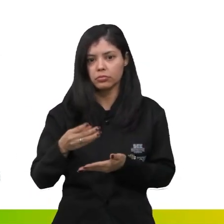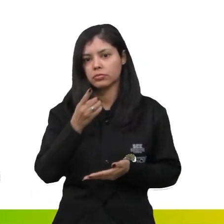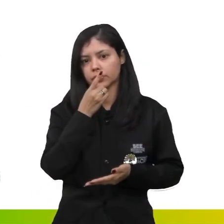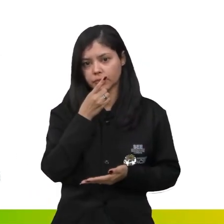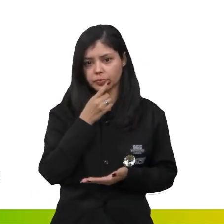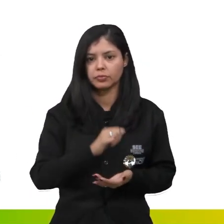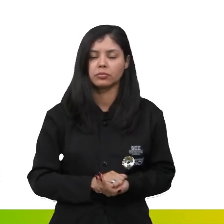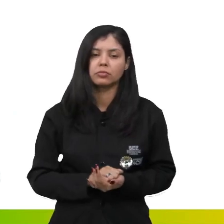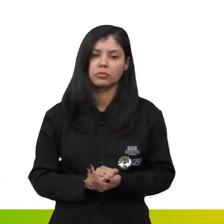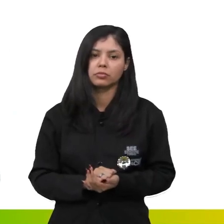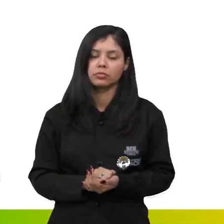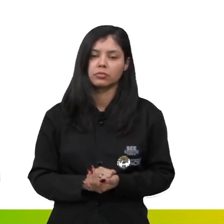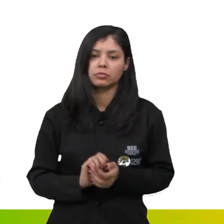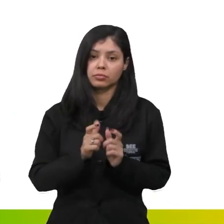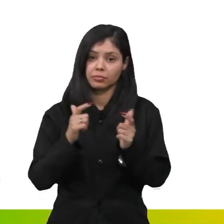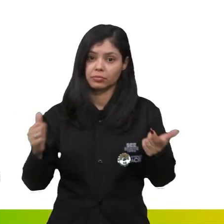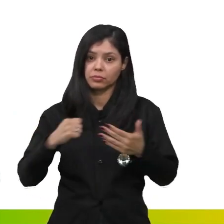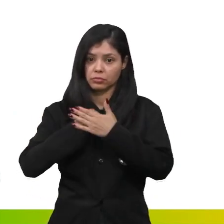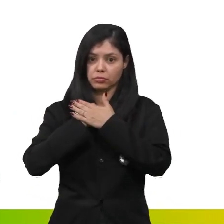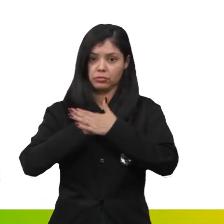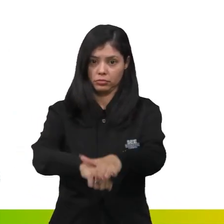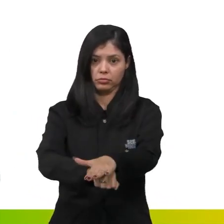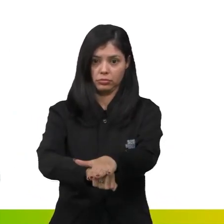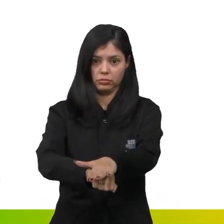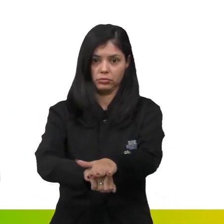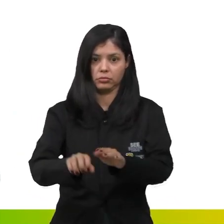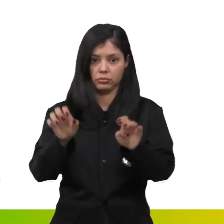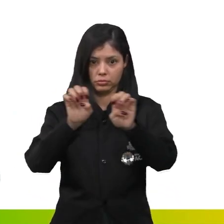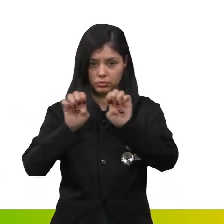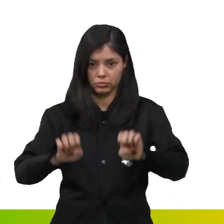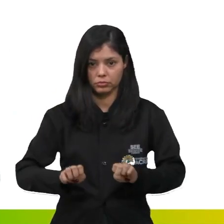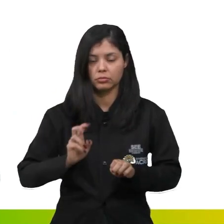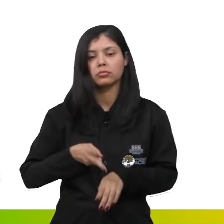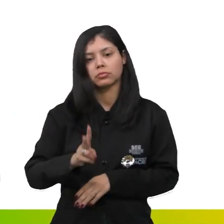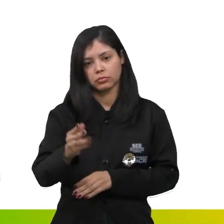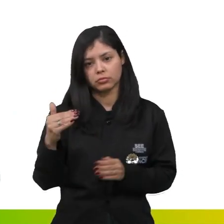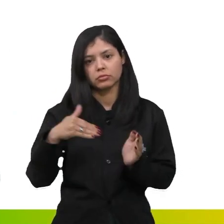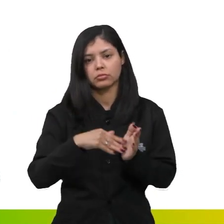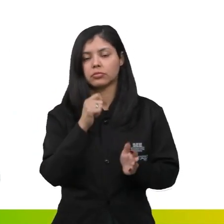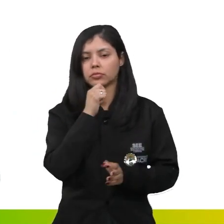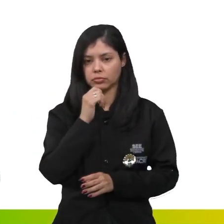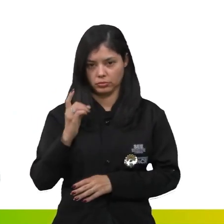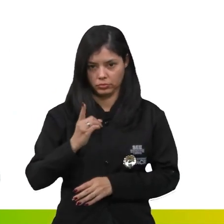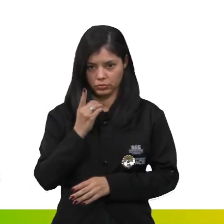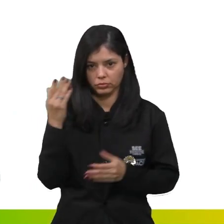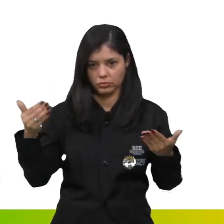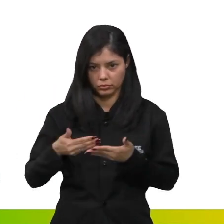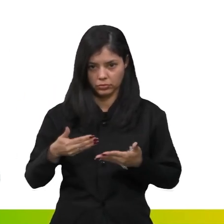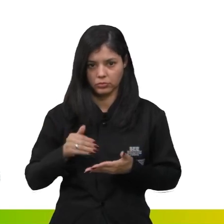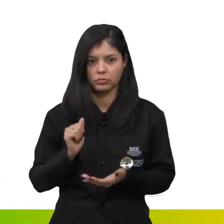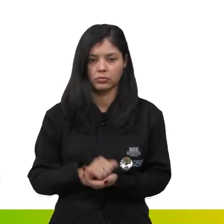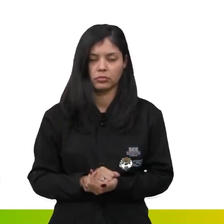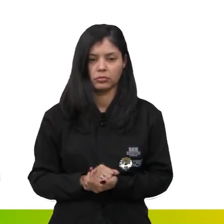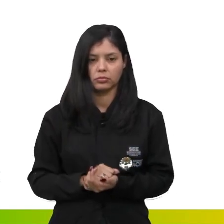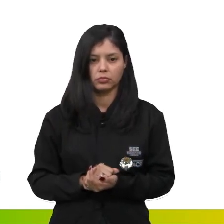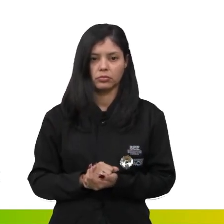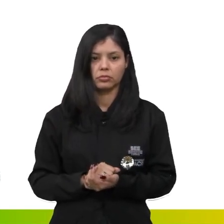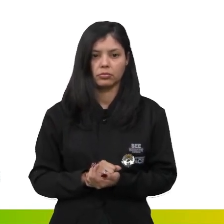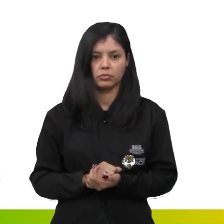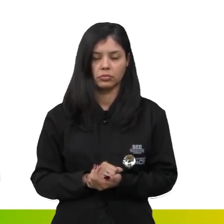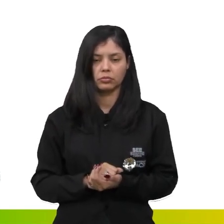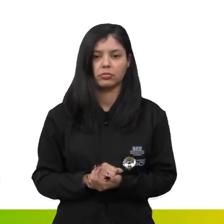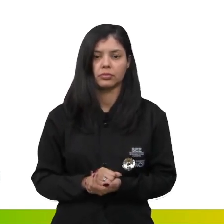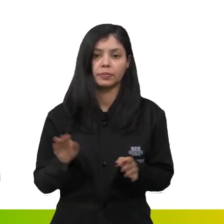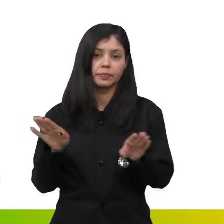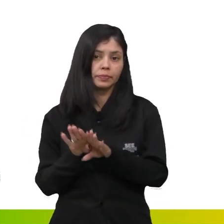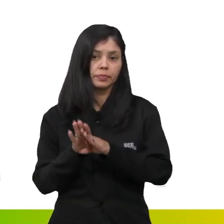hoje, e um absurdo racismo estrutural que persiste também até os dias de hoje, infelizmente.